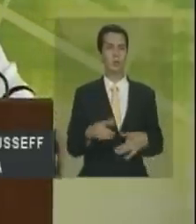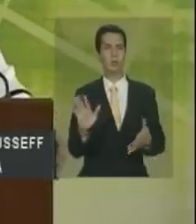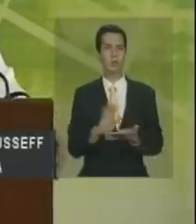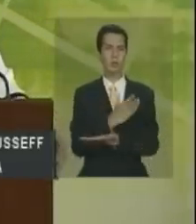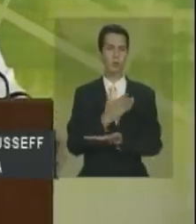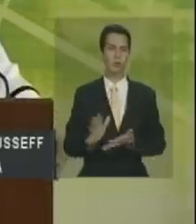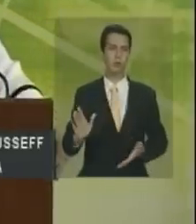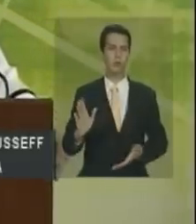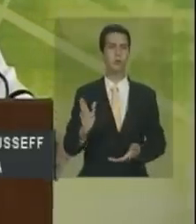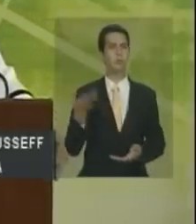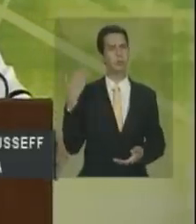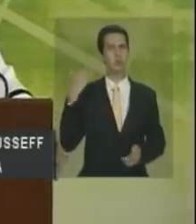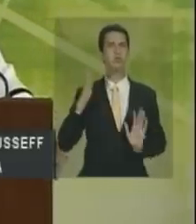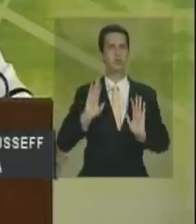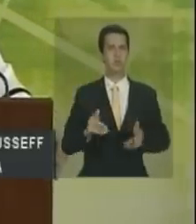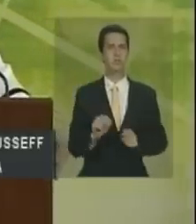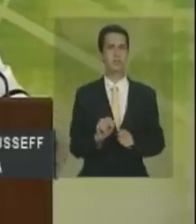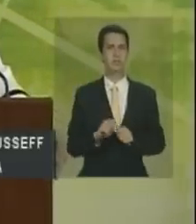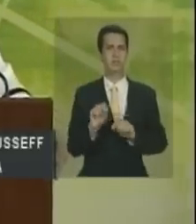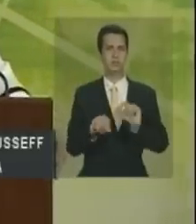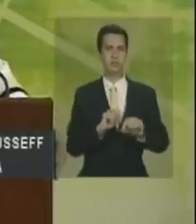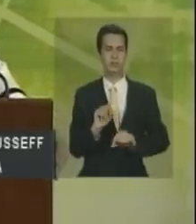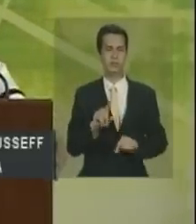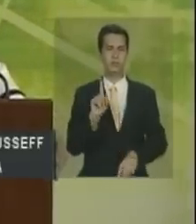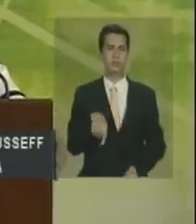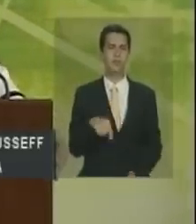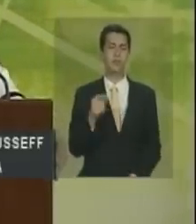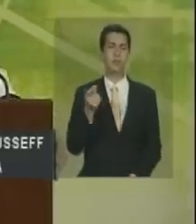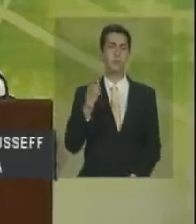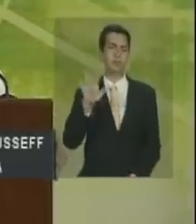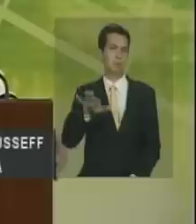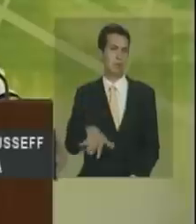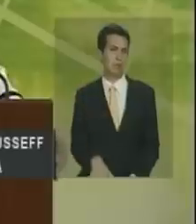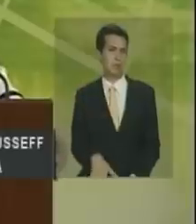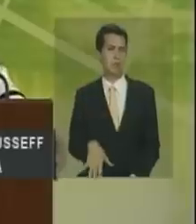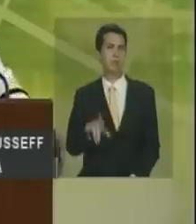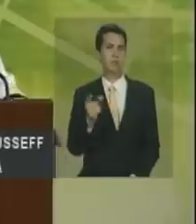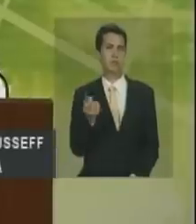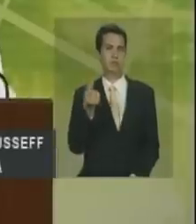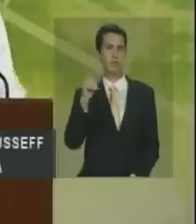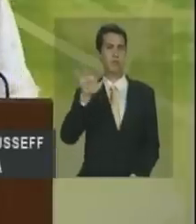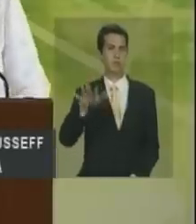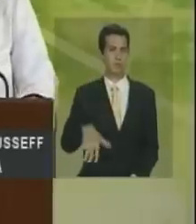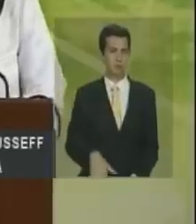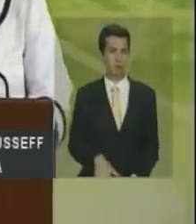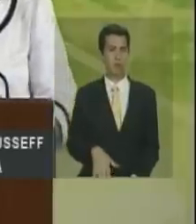de desvalorização, chamada desvalorização competitiva de moedas,